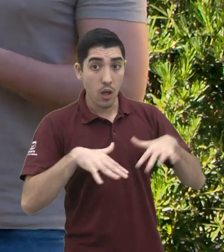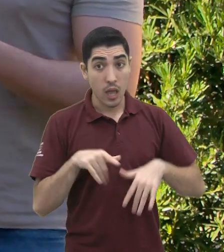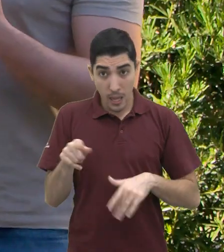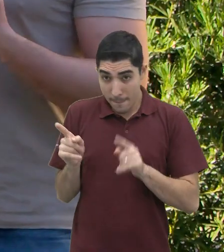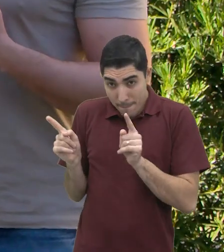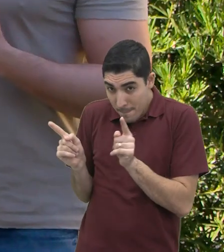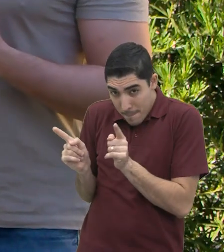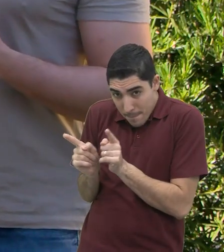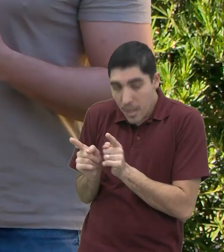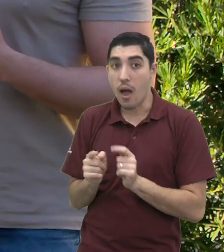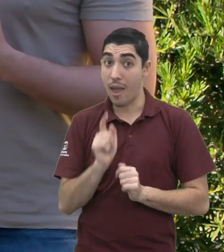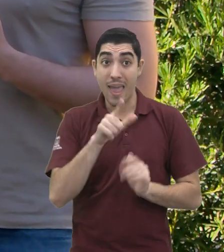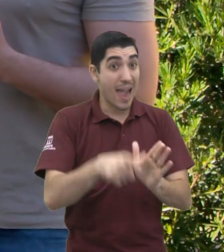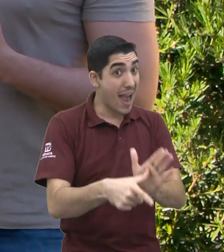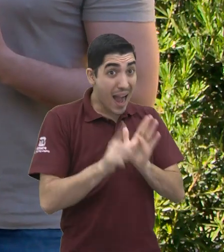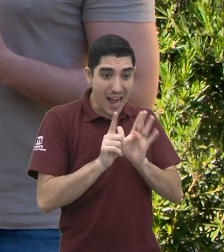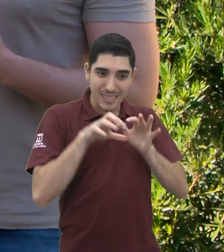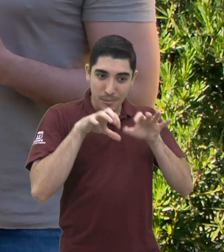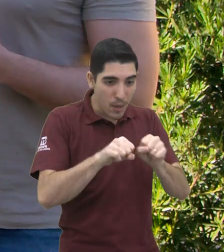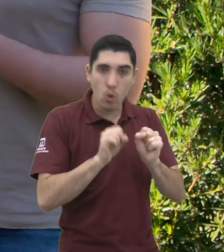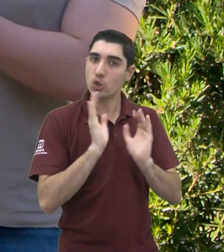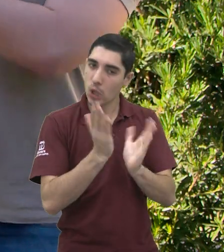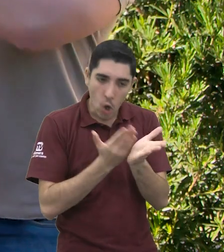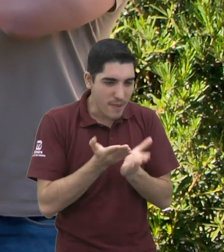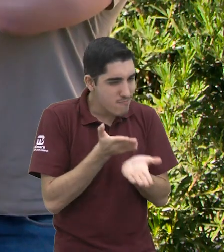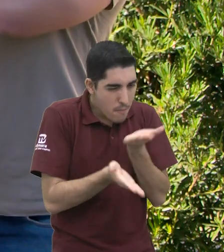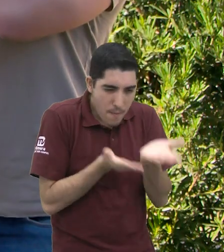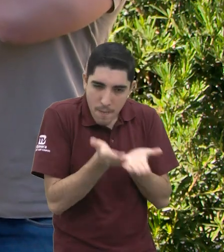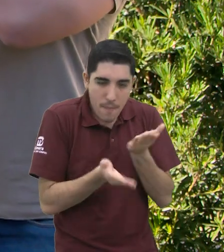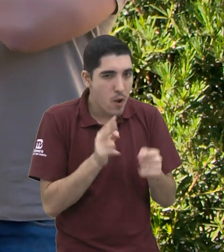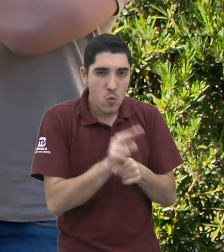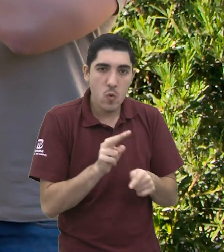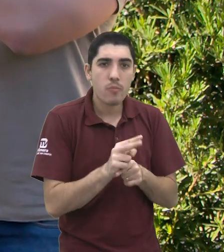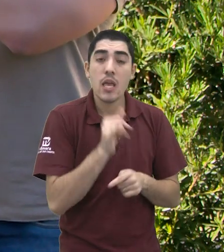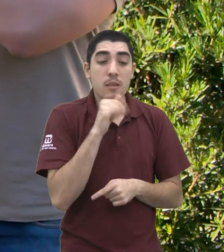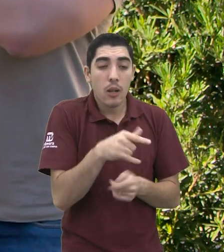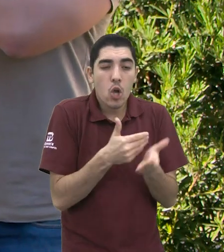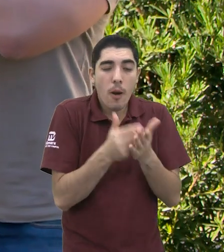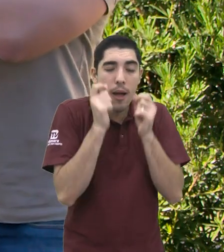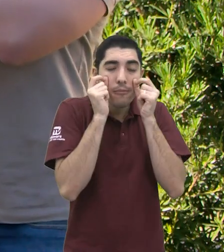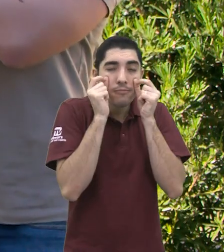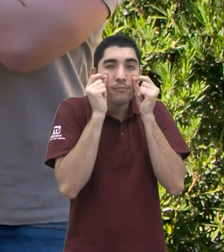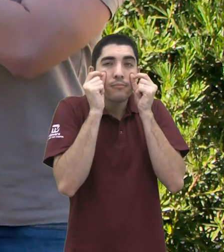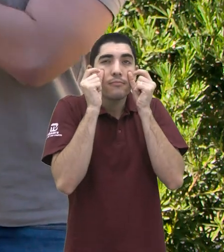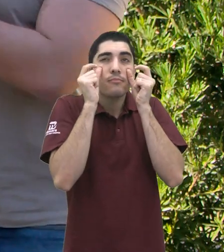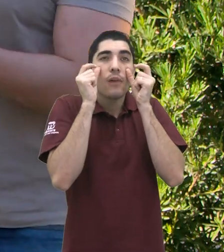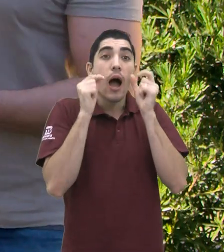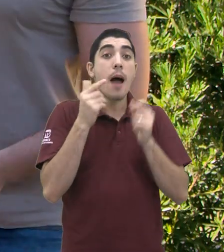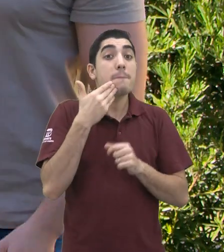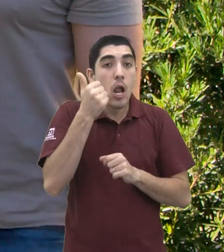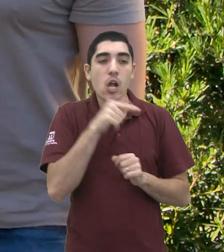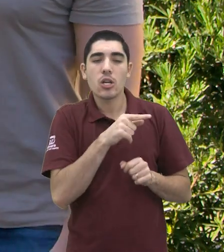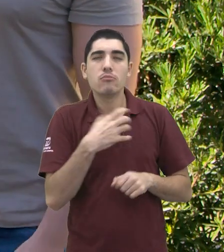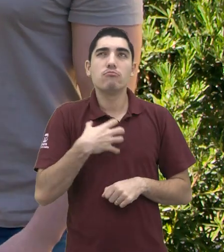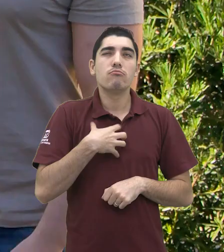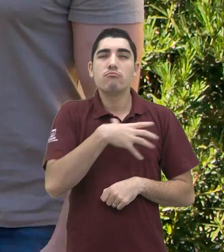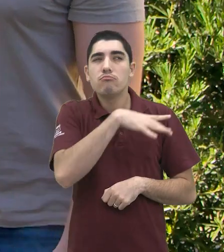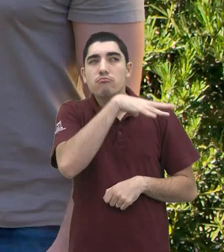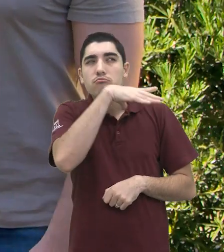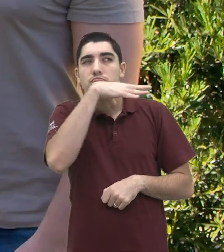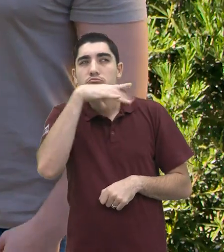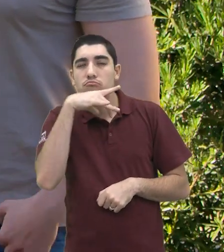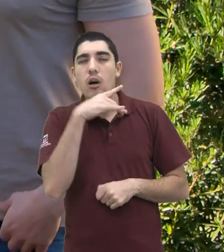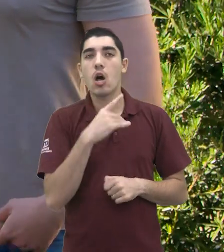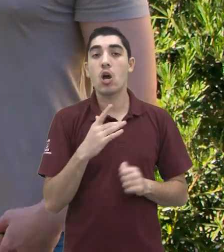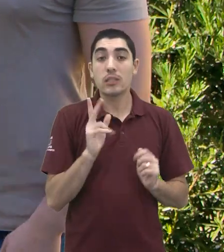pertencem. E isso é de pequenininho mesmo. Quanto antes, tá? Então vamos colocar assim que o bichinho tá ali abrindo o olho, já é legal ele sentir o seu cheiro,